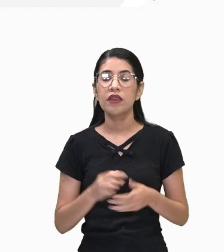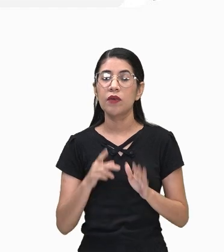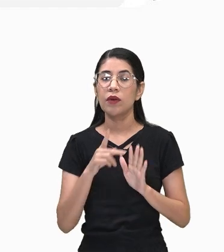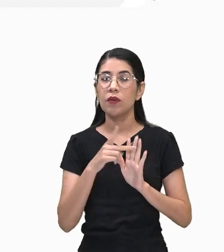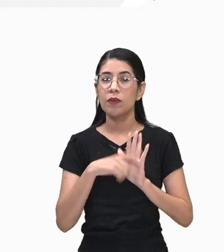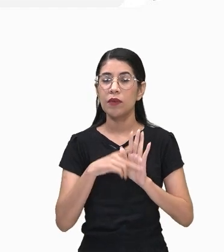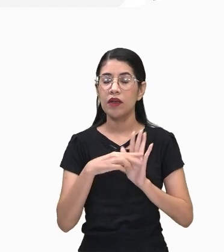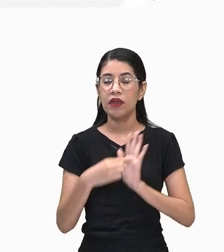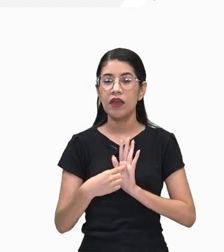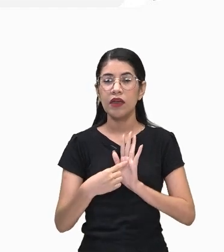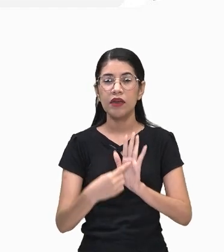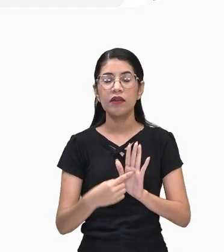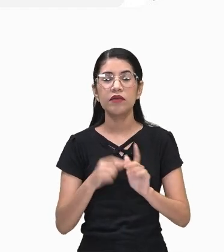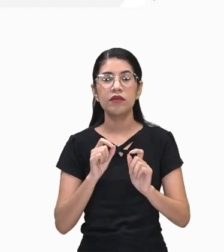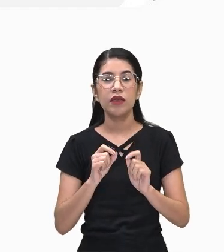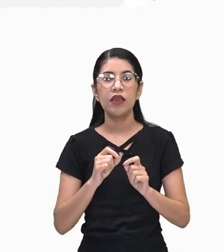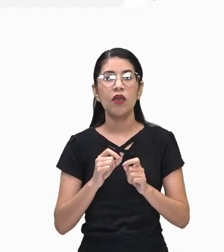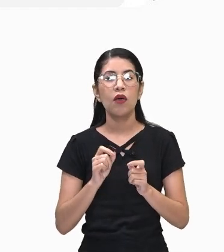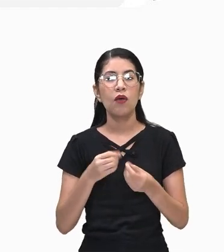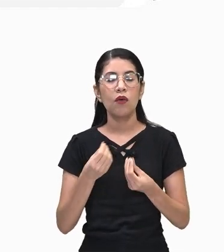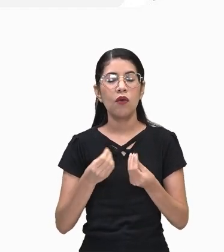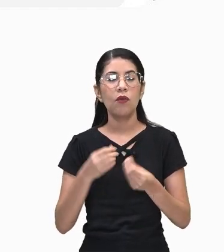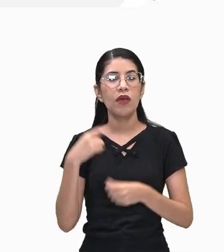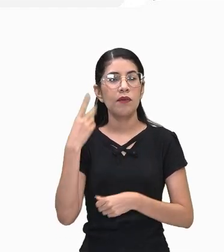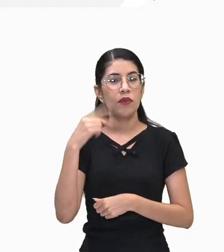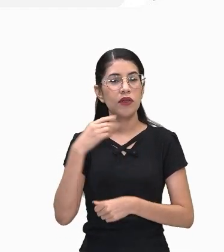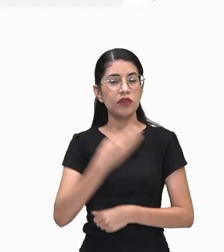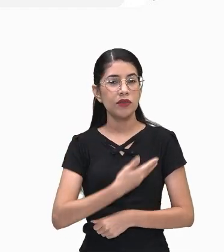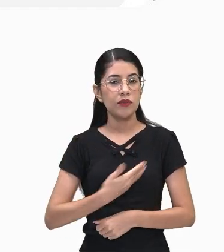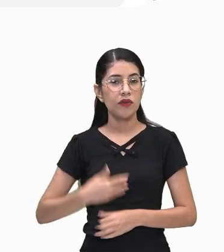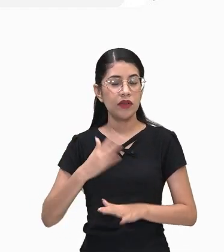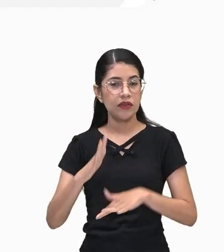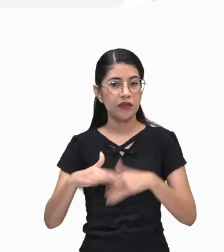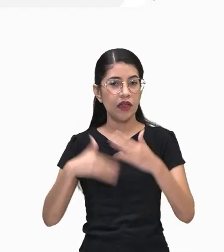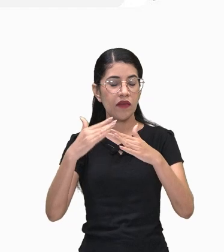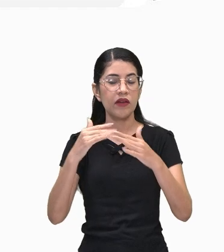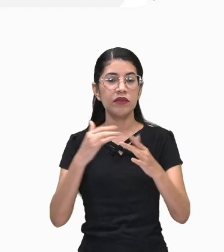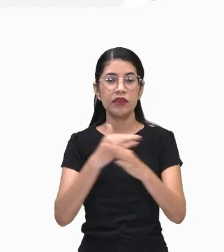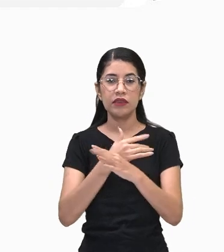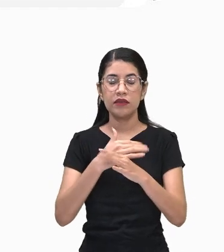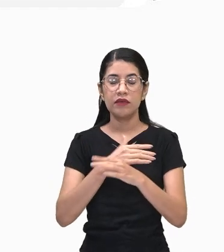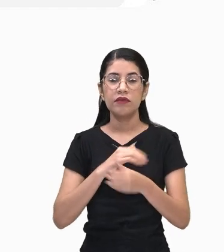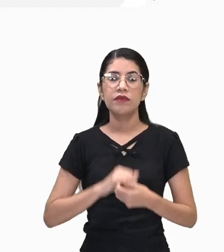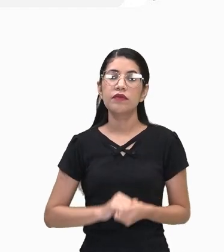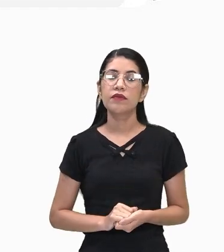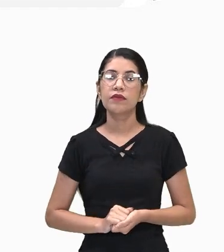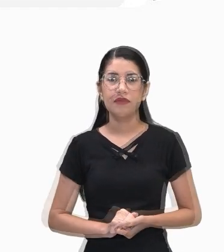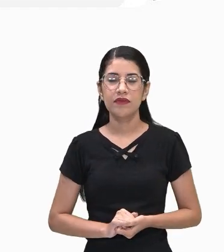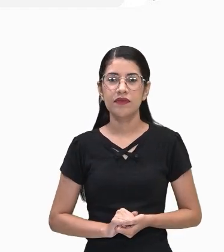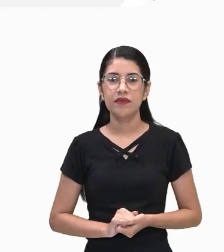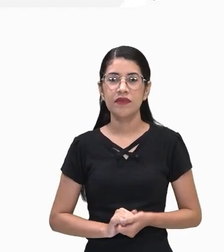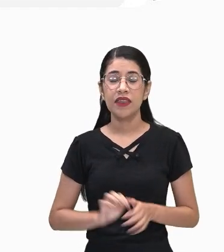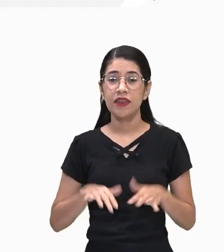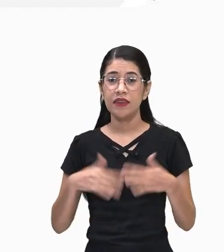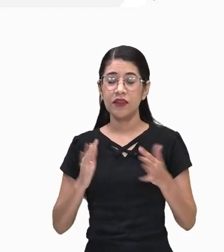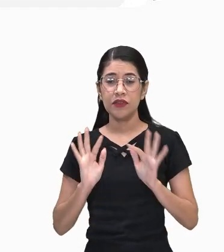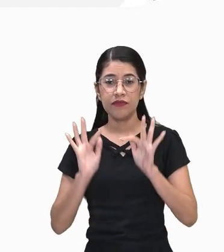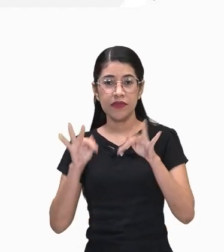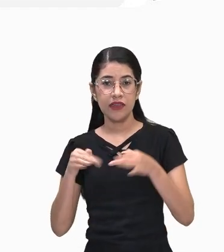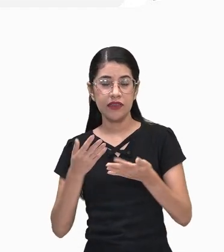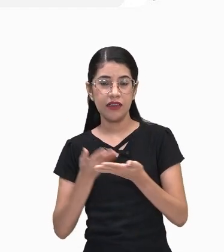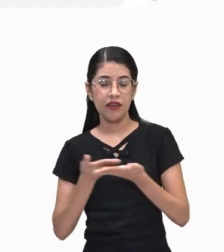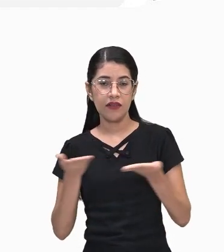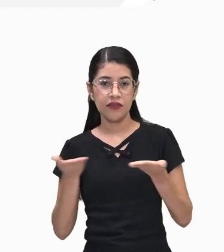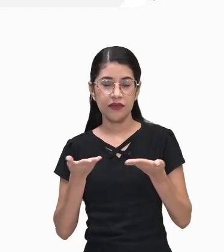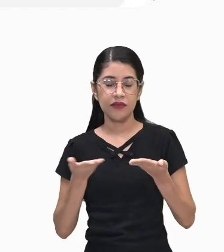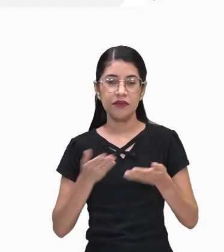aí um avanço nas políticas urbanas do nosso país, certo? E assim, nós finalizamos a